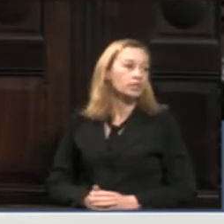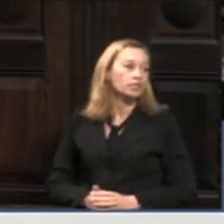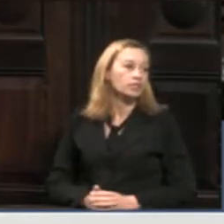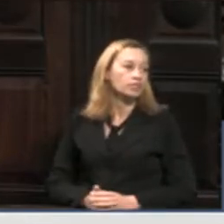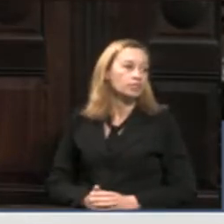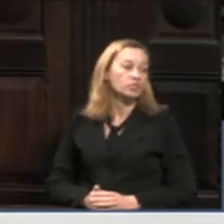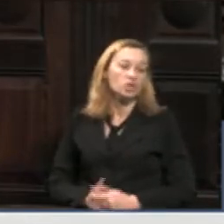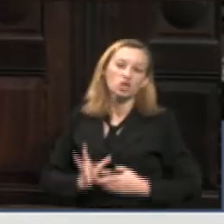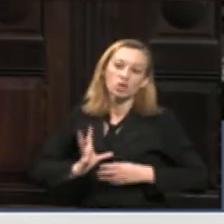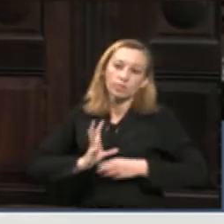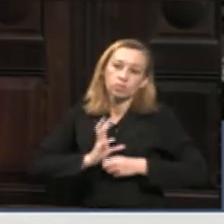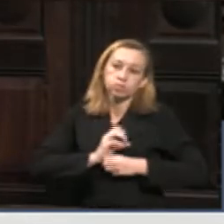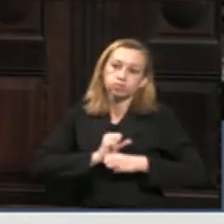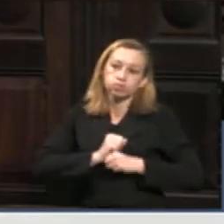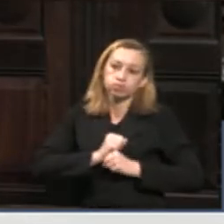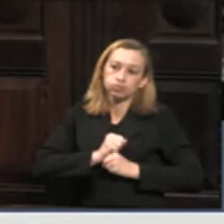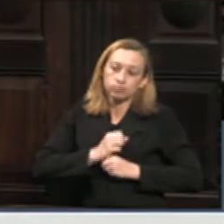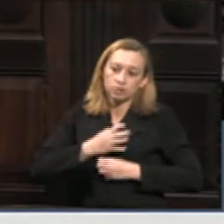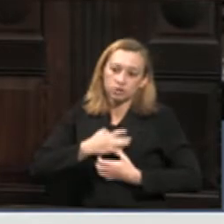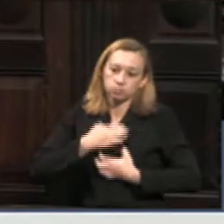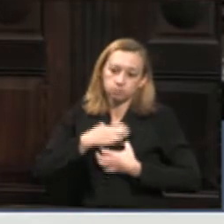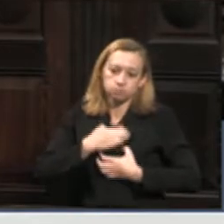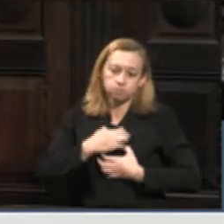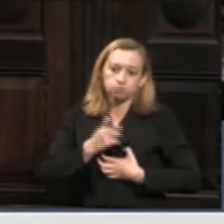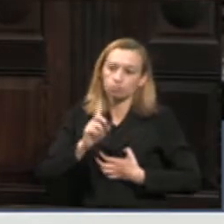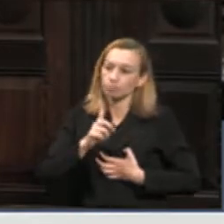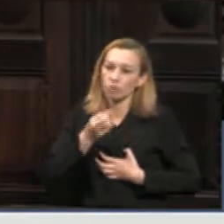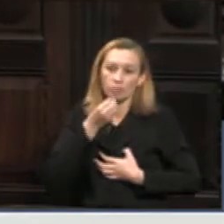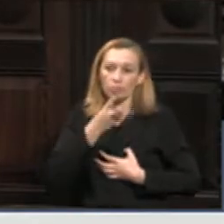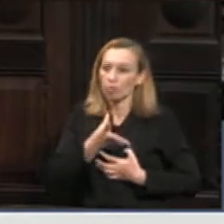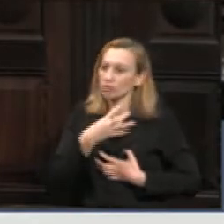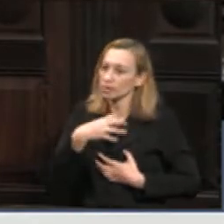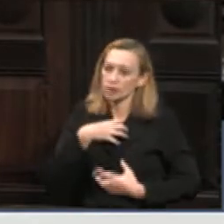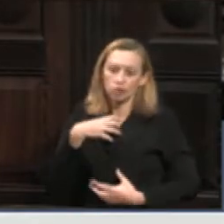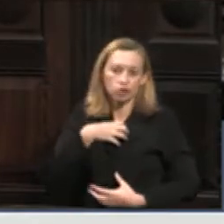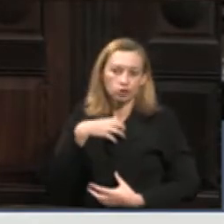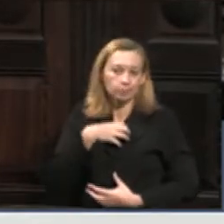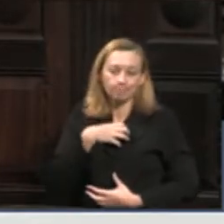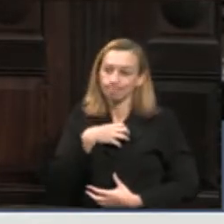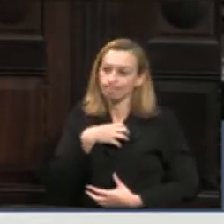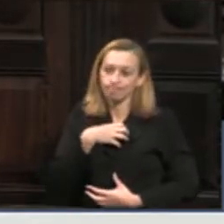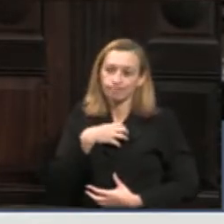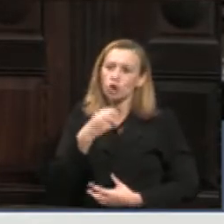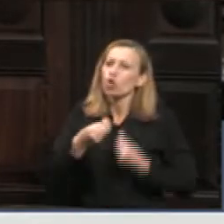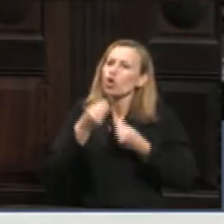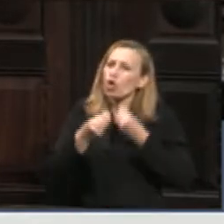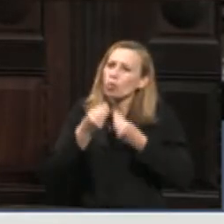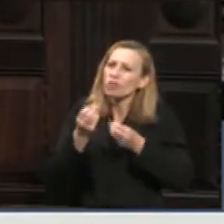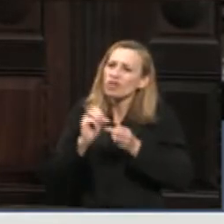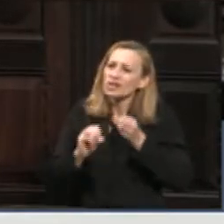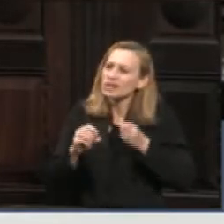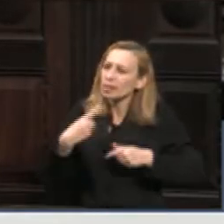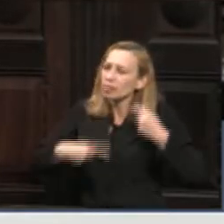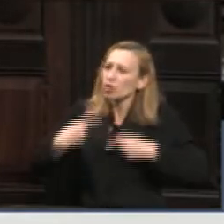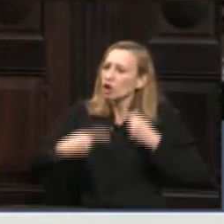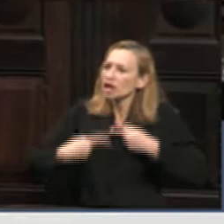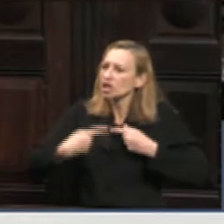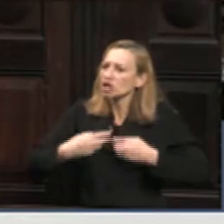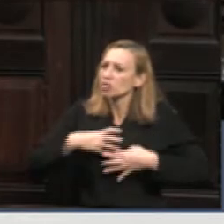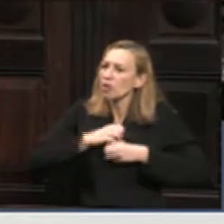E ódio nunca foi forma de se fazer política num